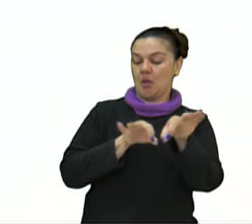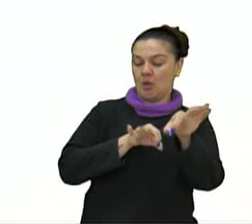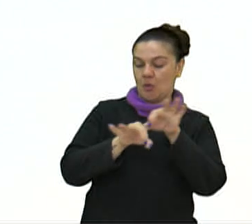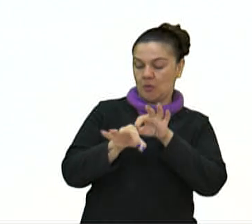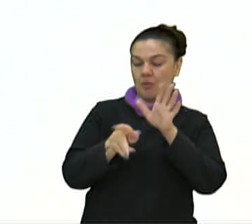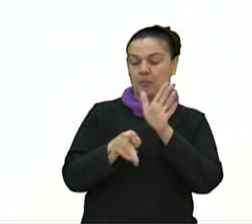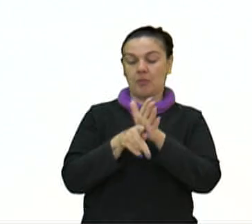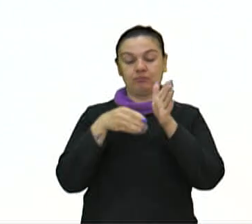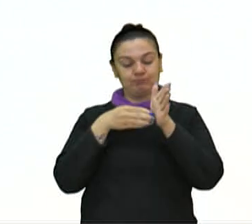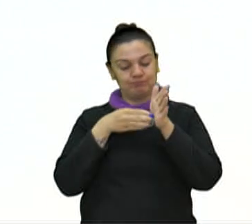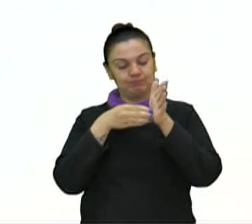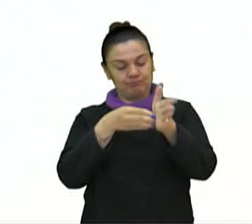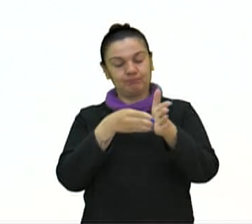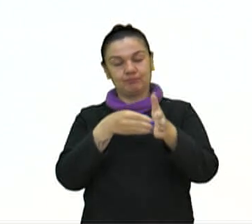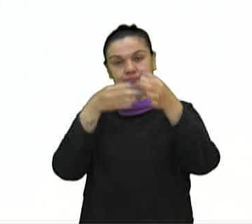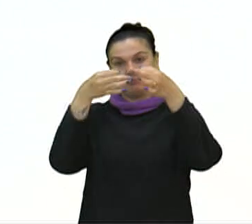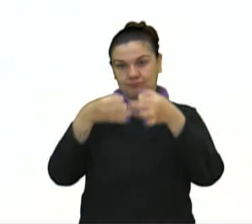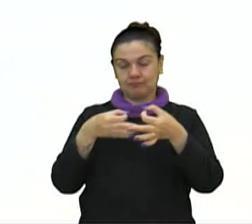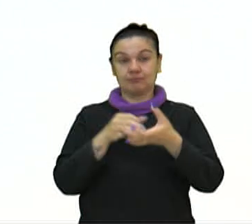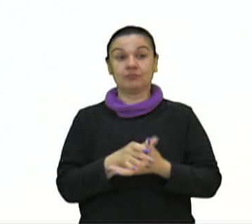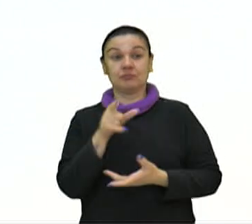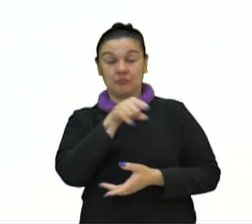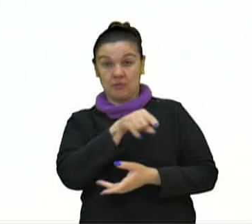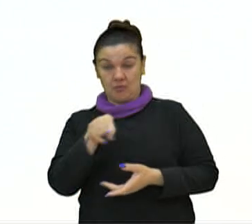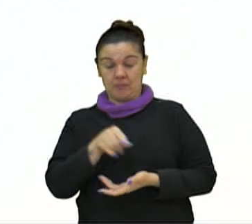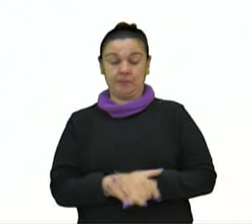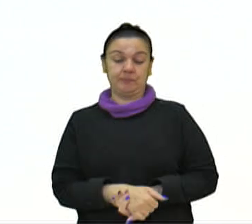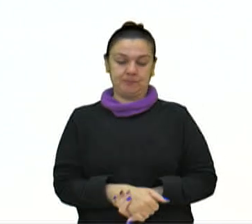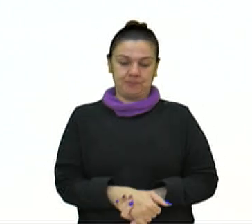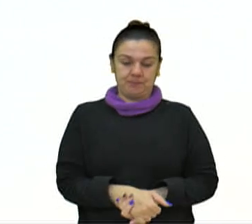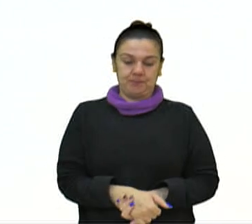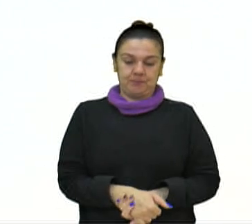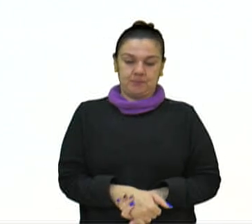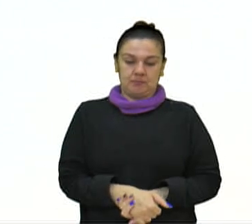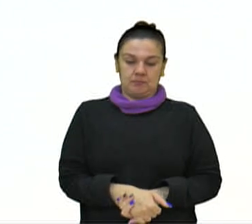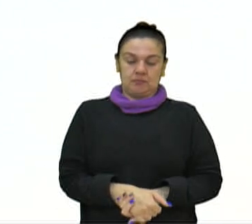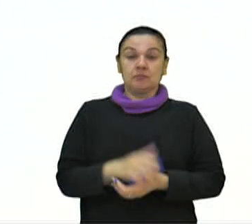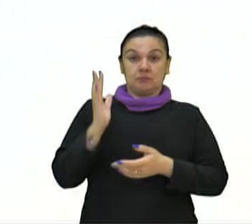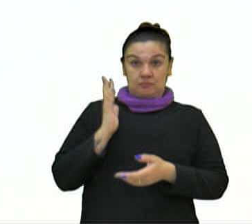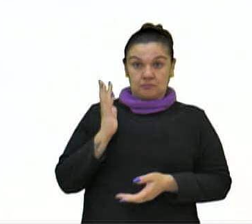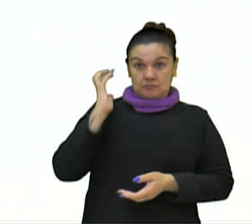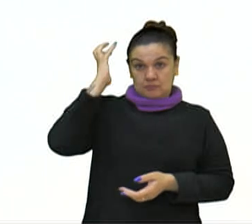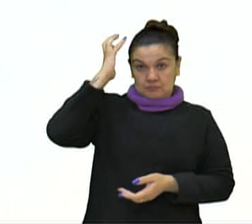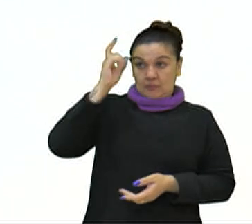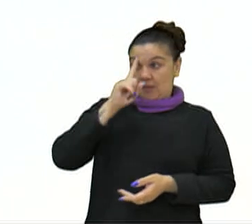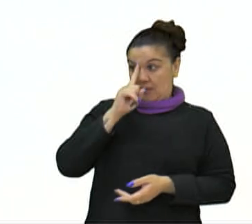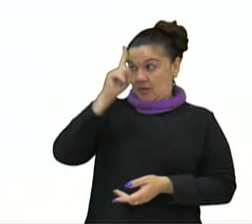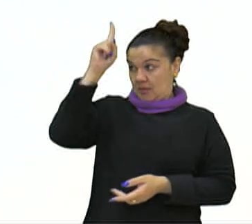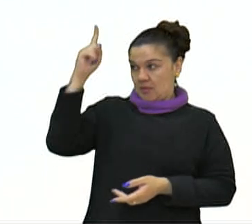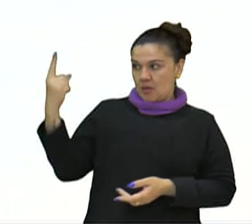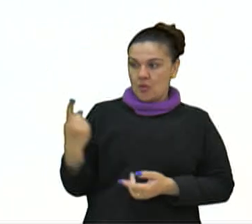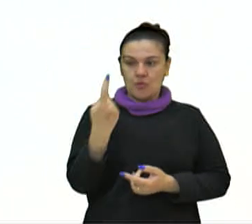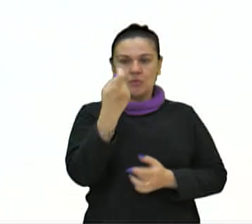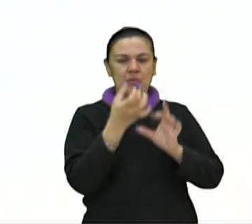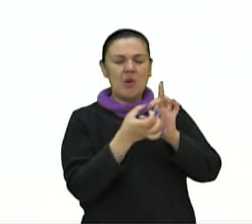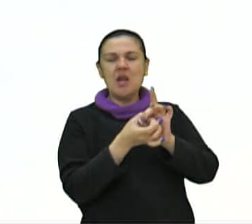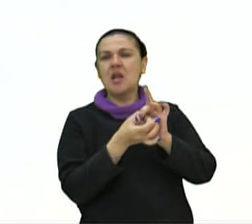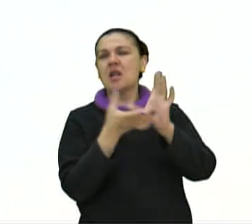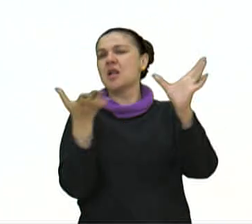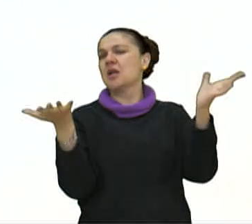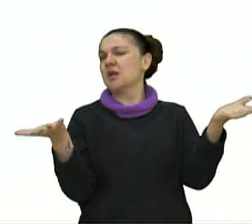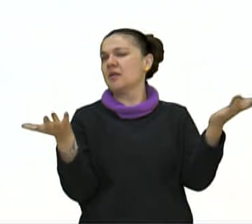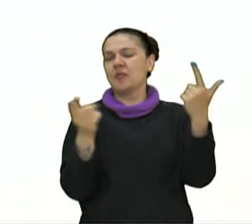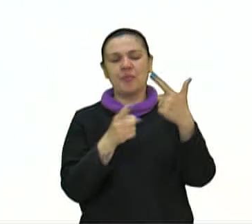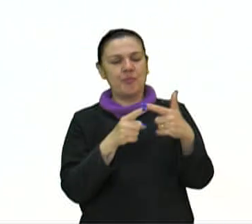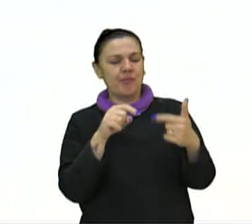maneira definida e determinada. Então vejam só, para Spinoza, Deus é um ser absolutamente livre, porque